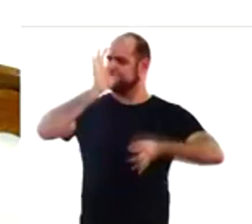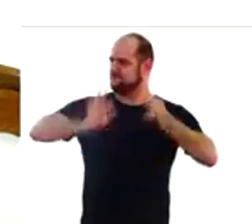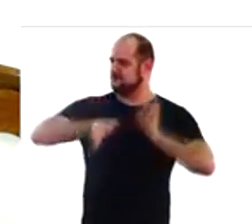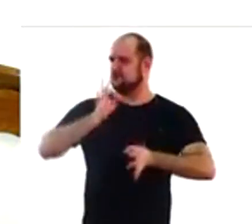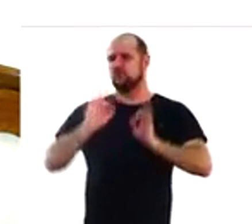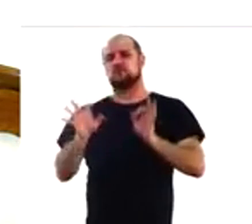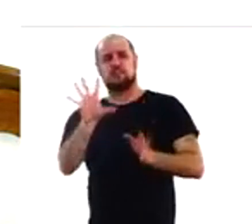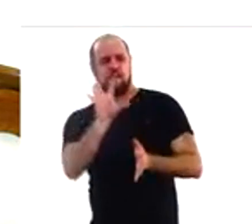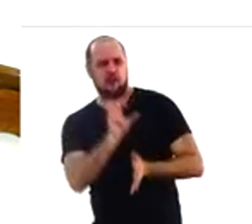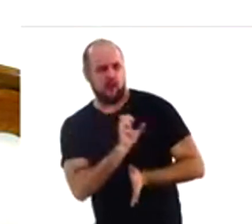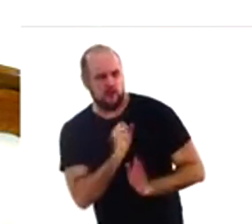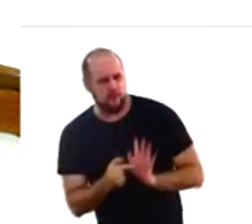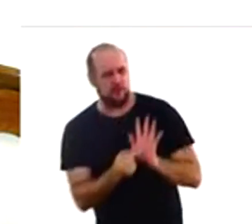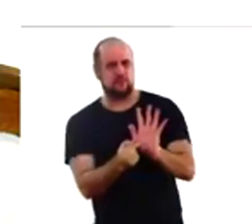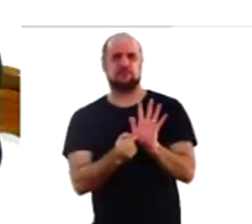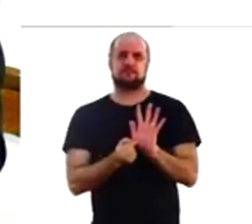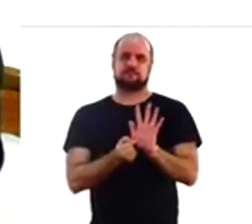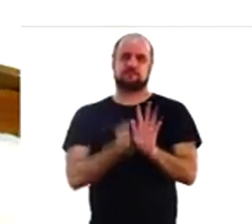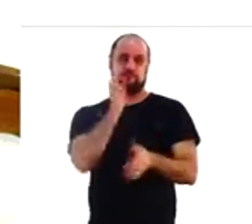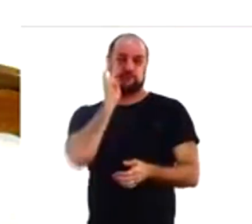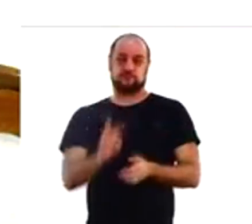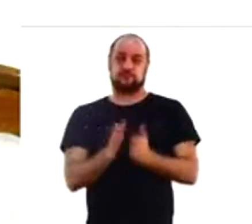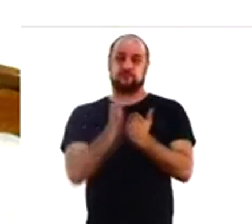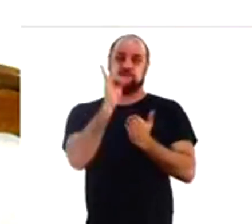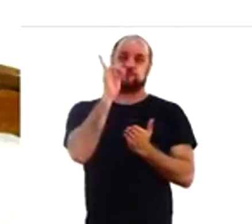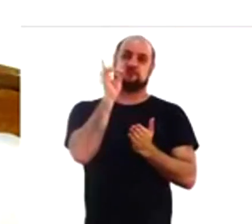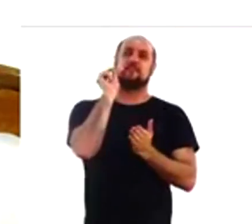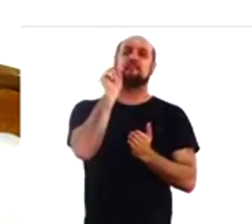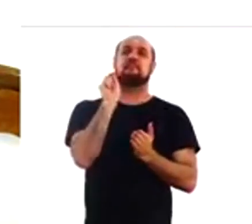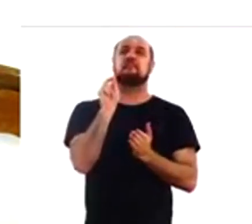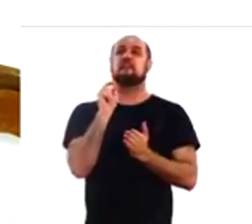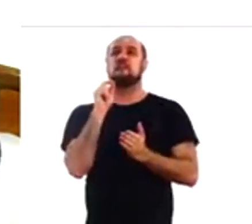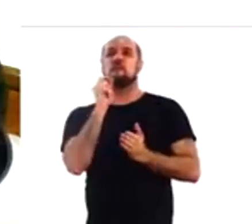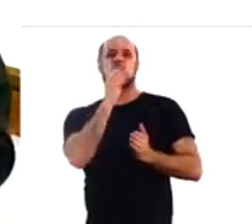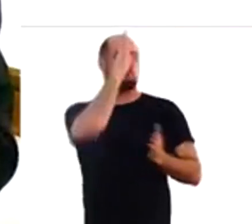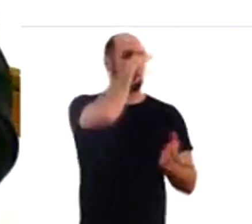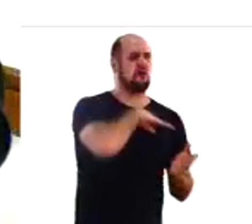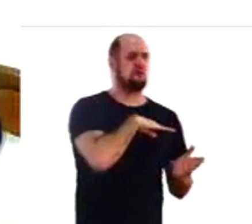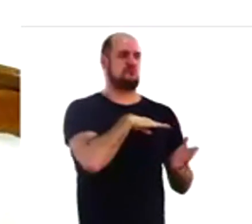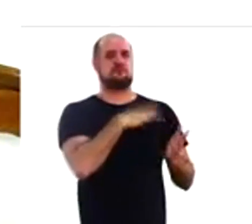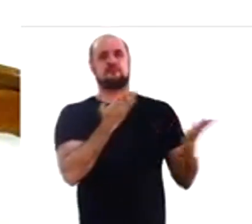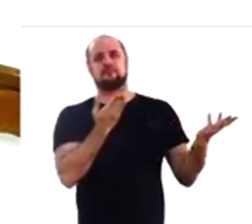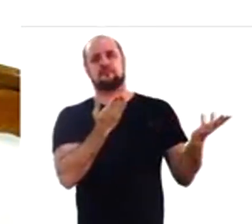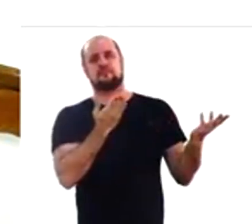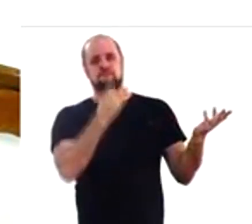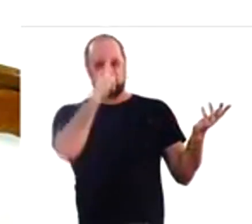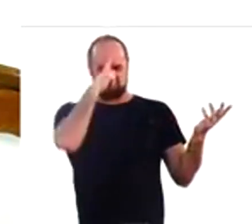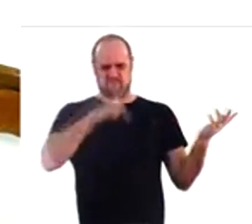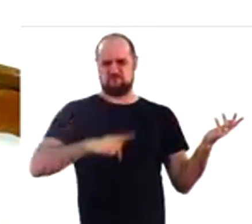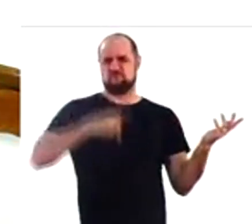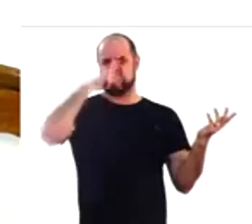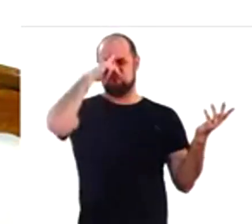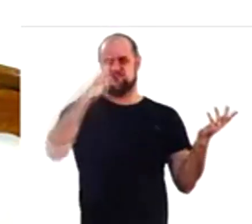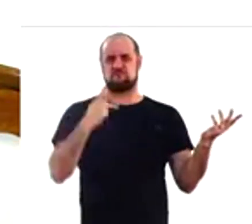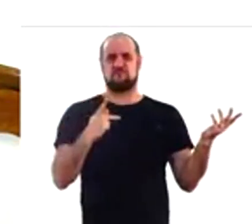e piedosa. Olhando para o texto, o que é a impiedade? A impiedade, obviamente, é o egoísmo. A